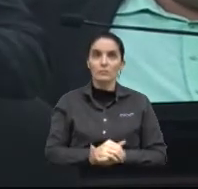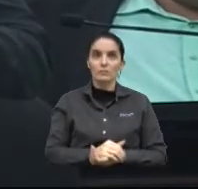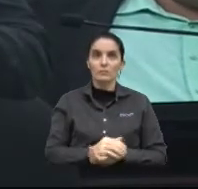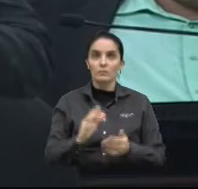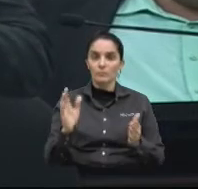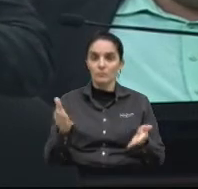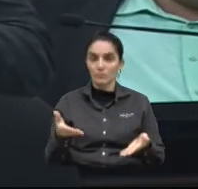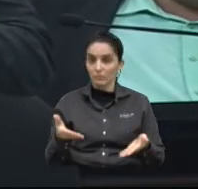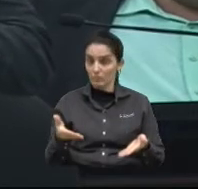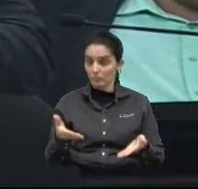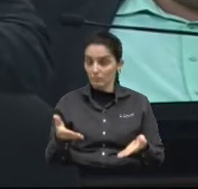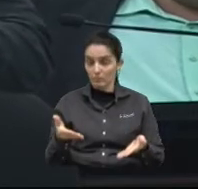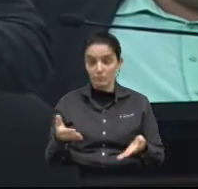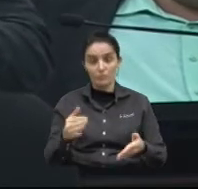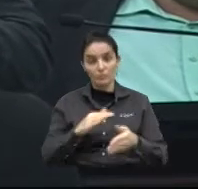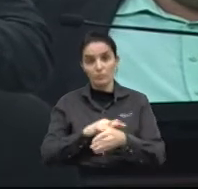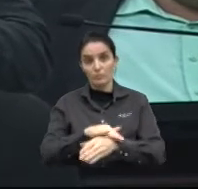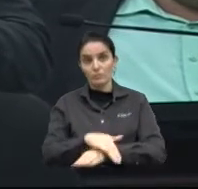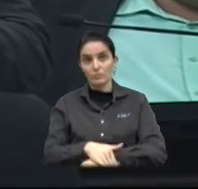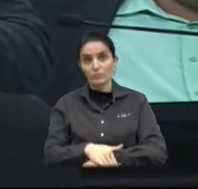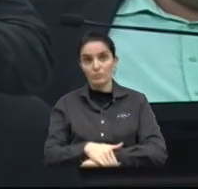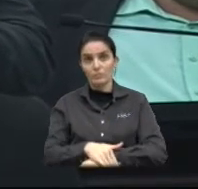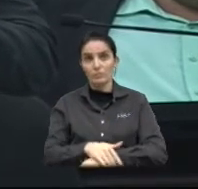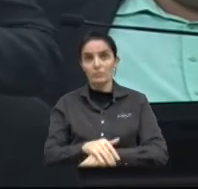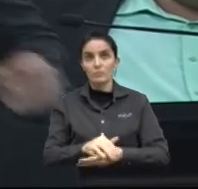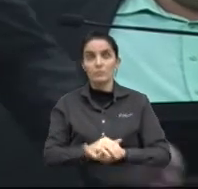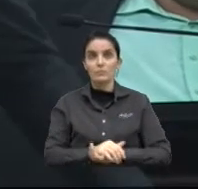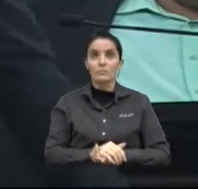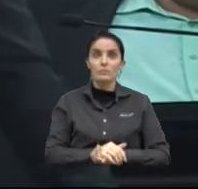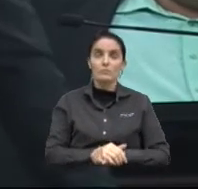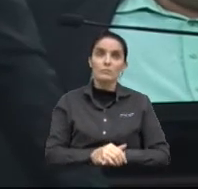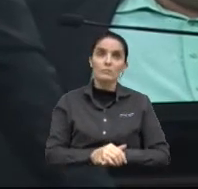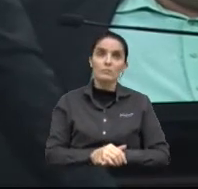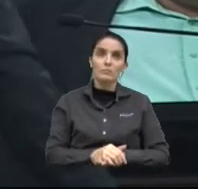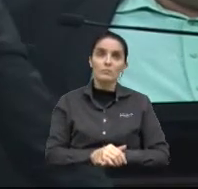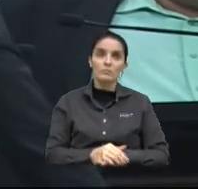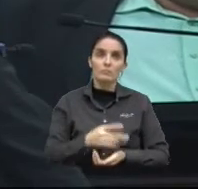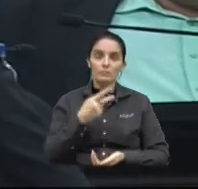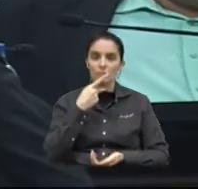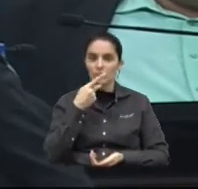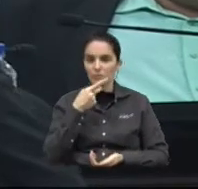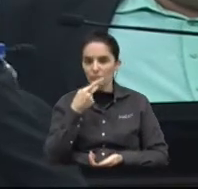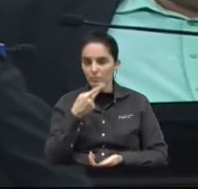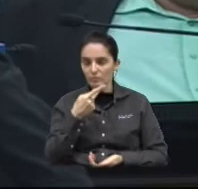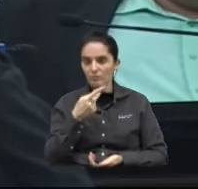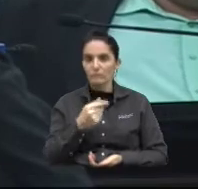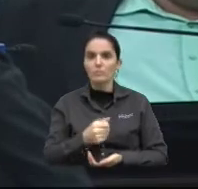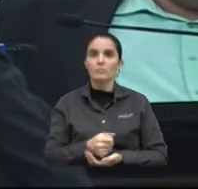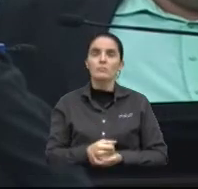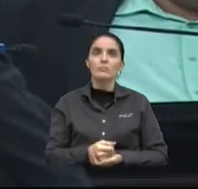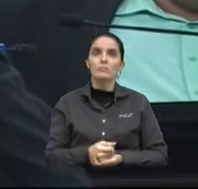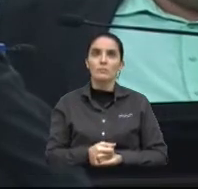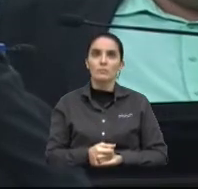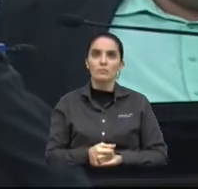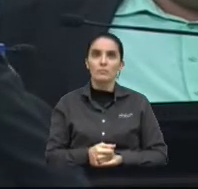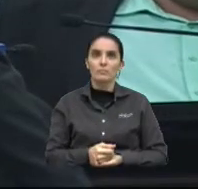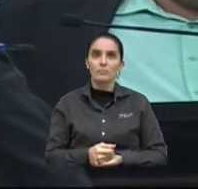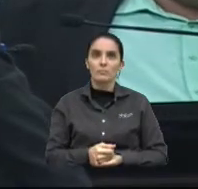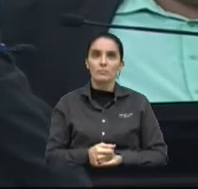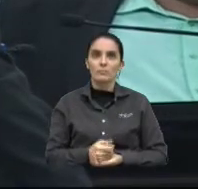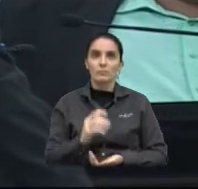estamos vivenciando um dos momentos memoráveis